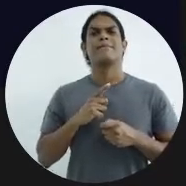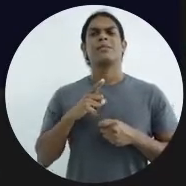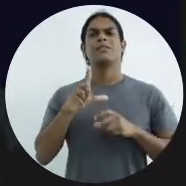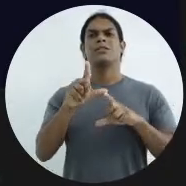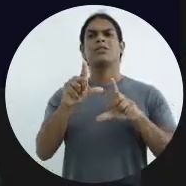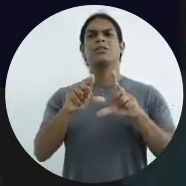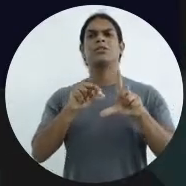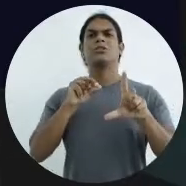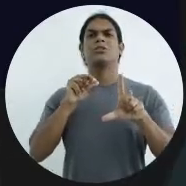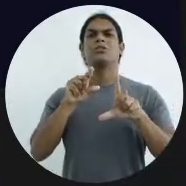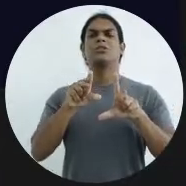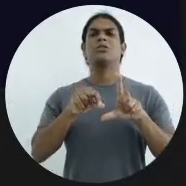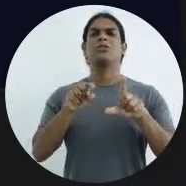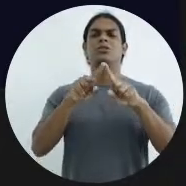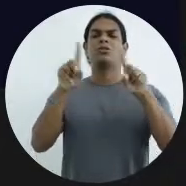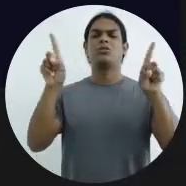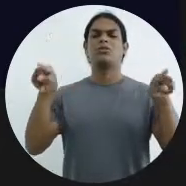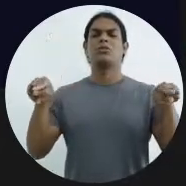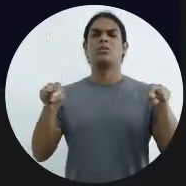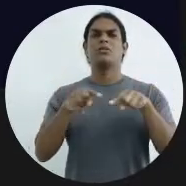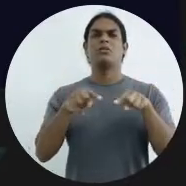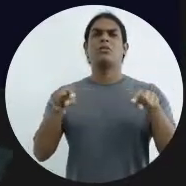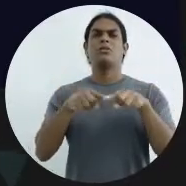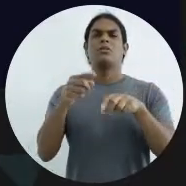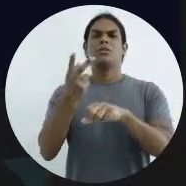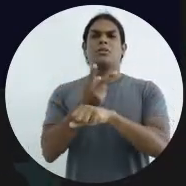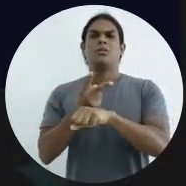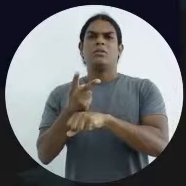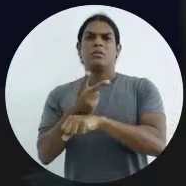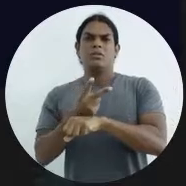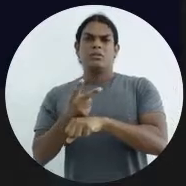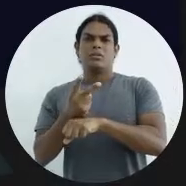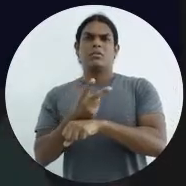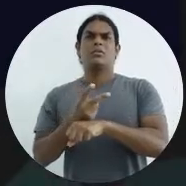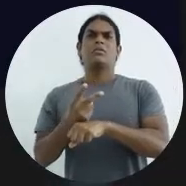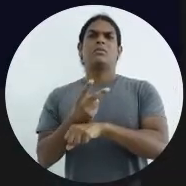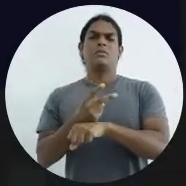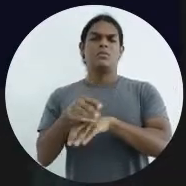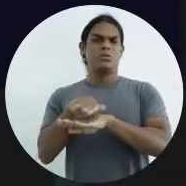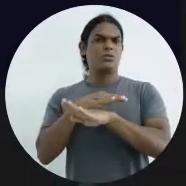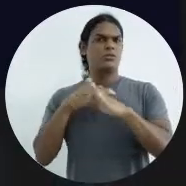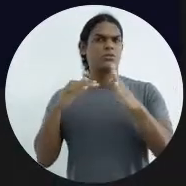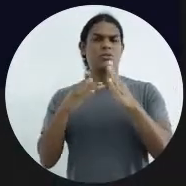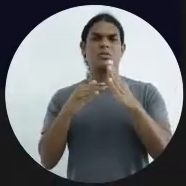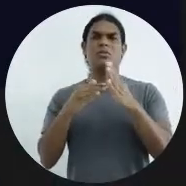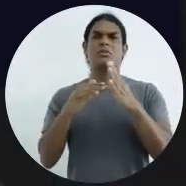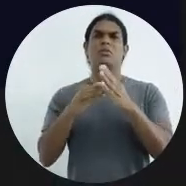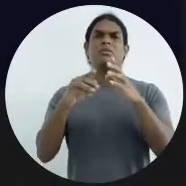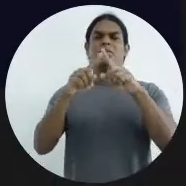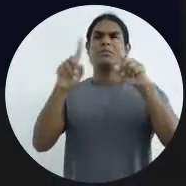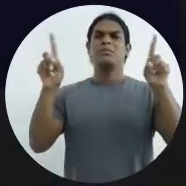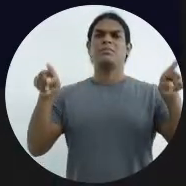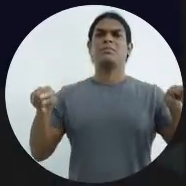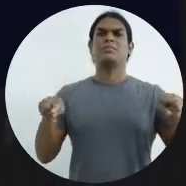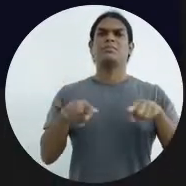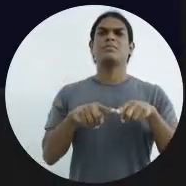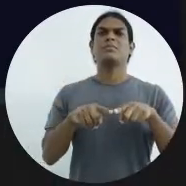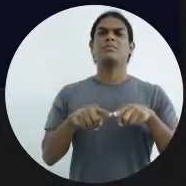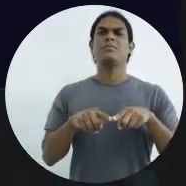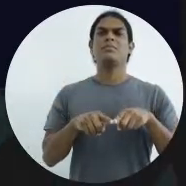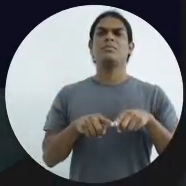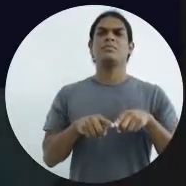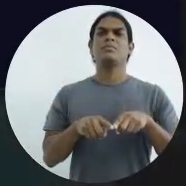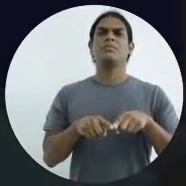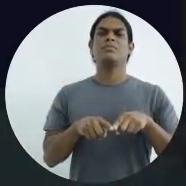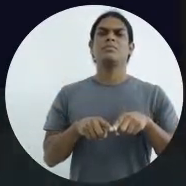selecionar o elemento rectangle. Então ele vai procurar, ele é uma classe, então ele vai procurar todos os elementos rectangle. Tem lá uns